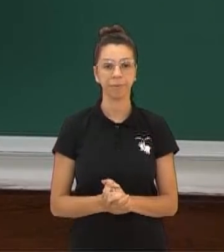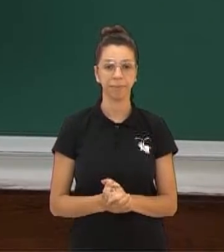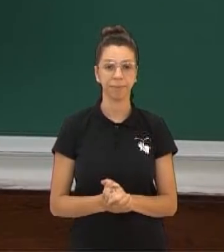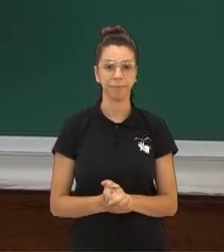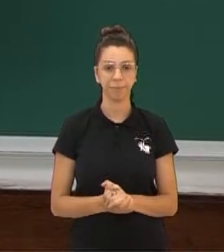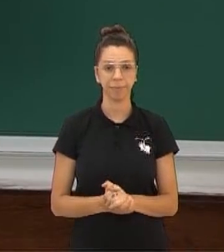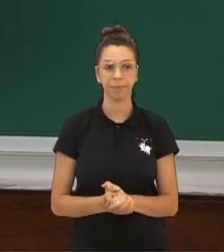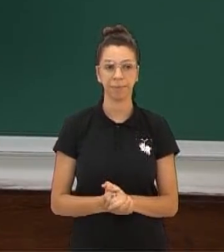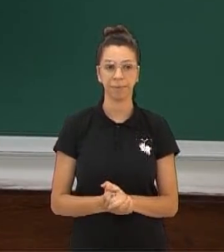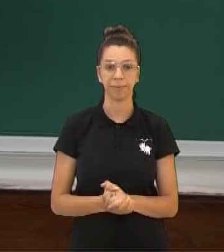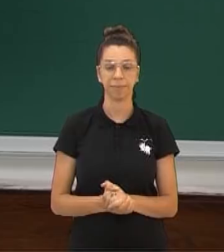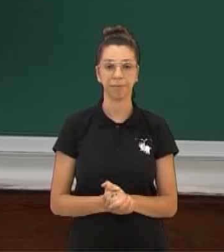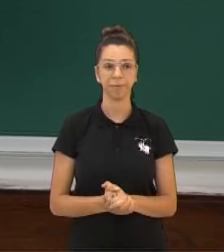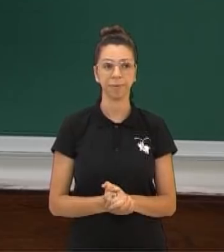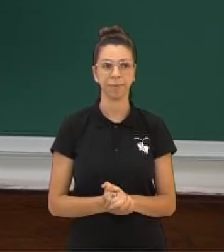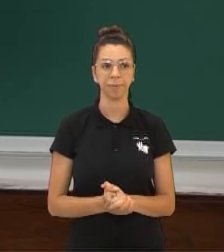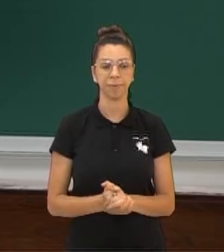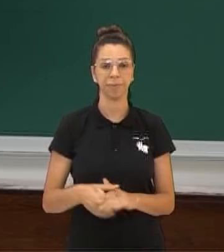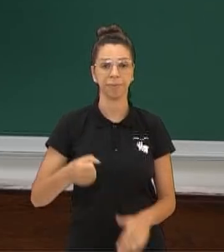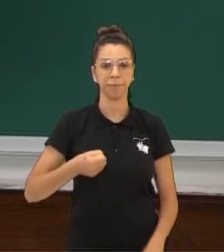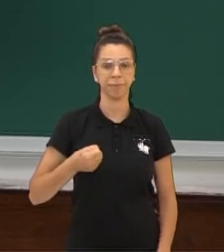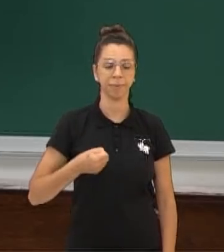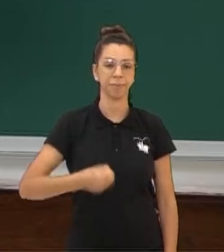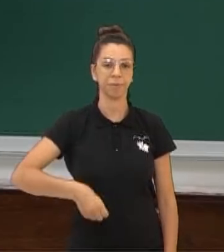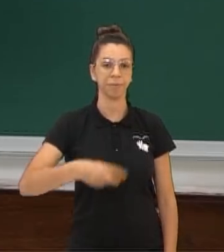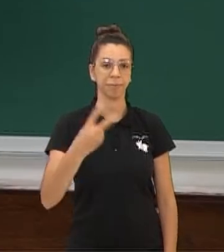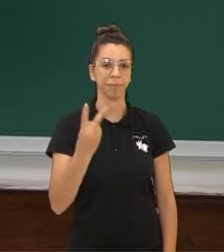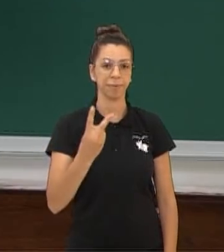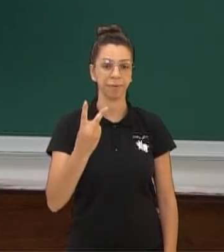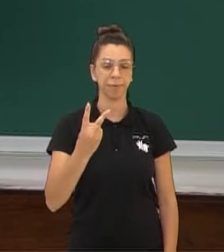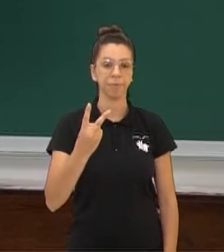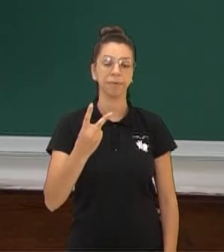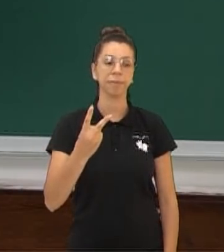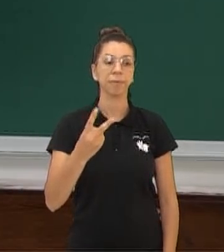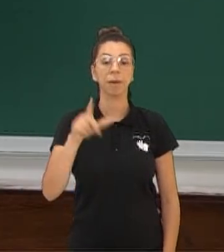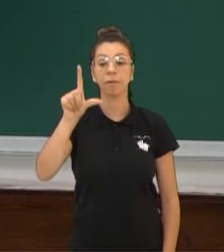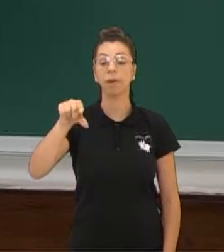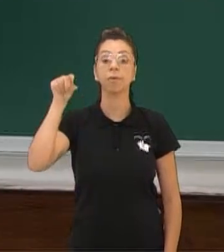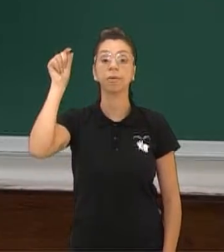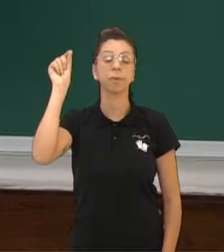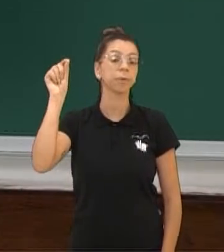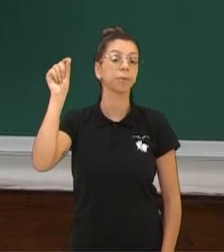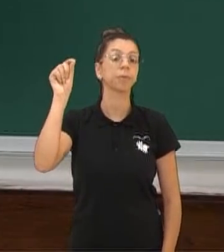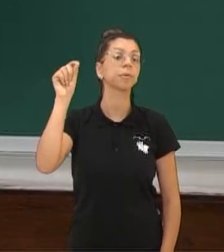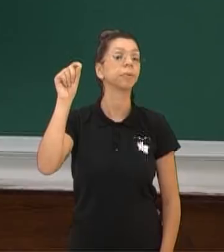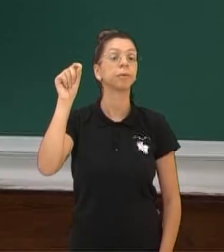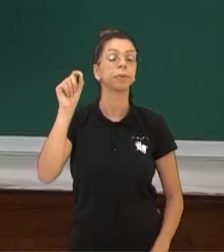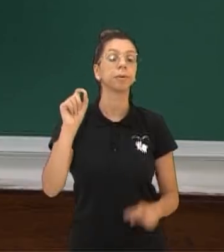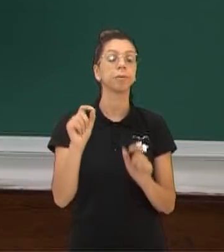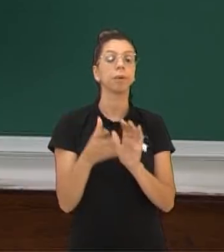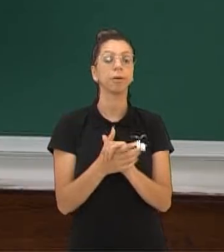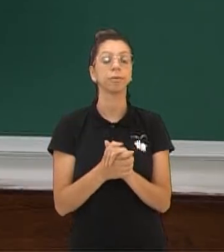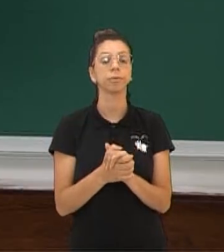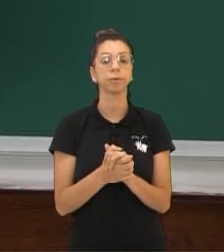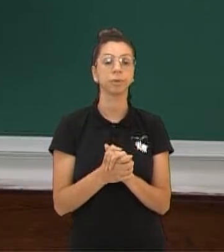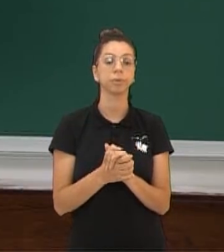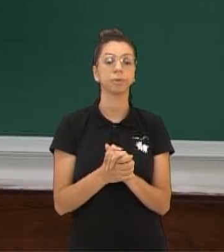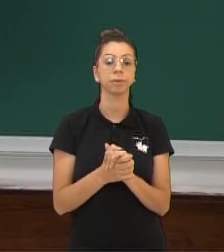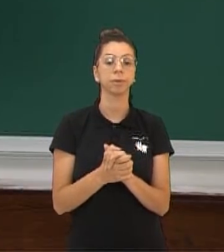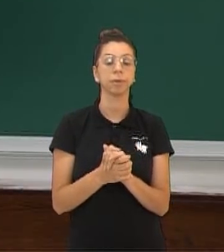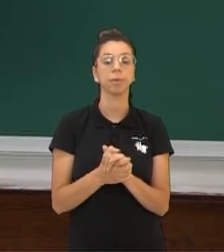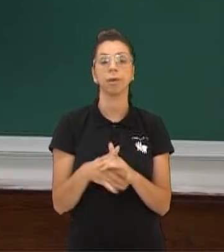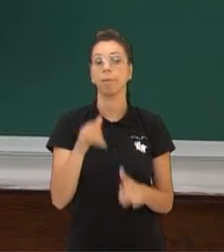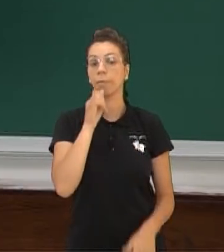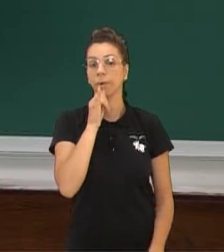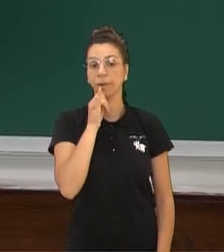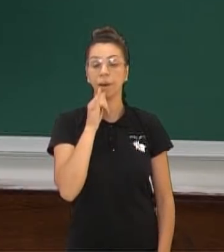words don't have prefix and suffix. Você vai escolher ali qual é a opção que não tem, a